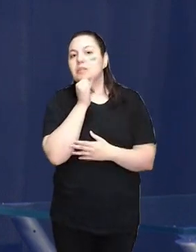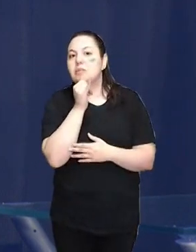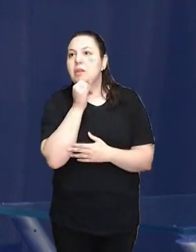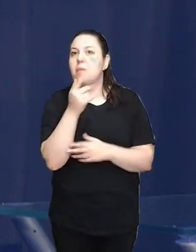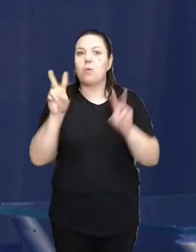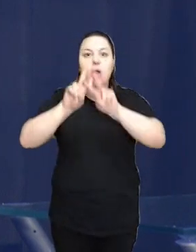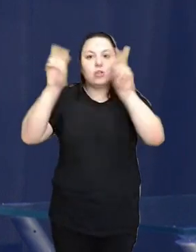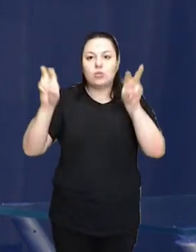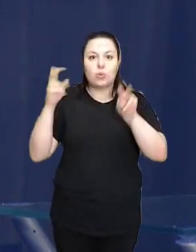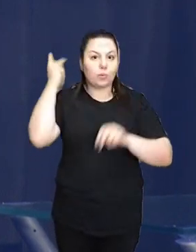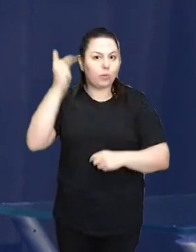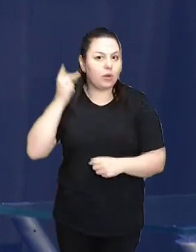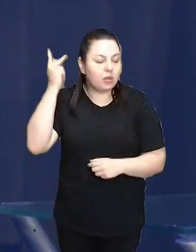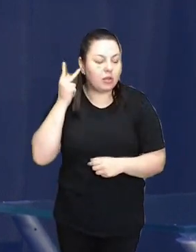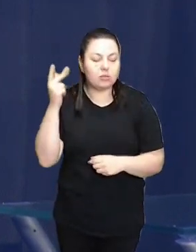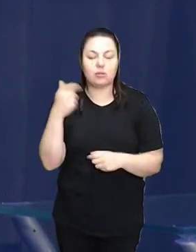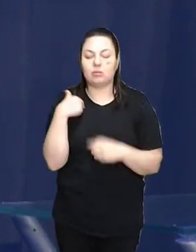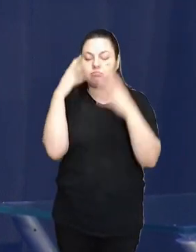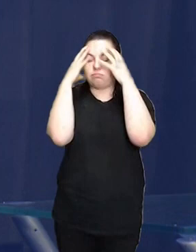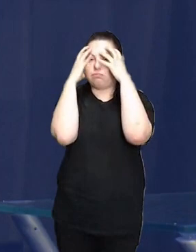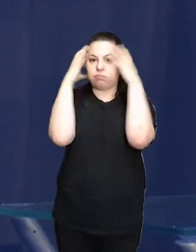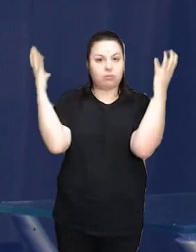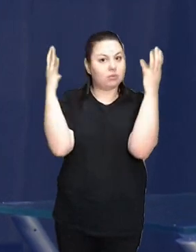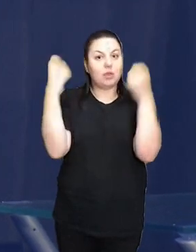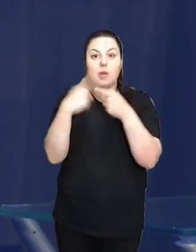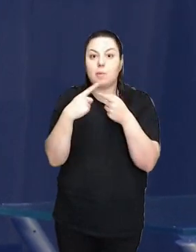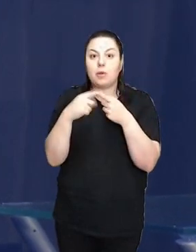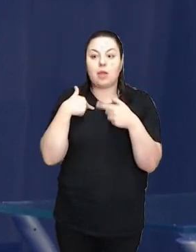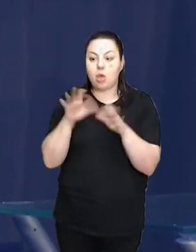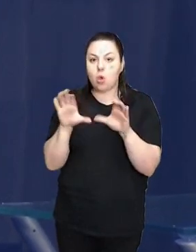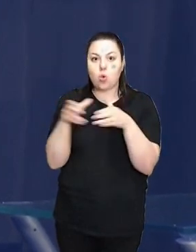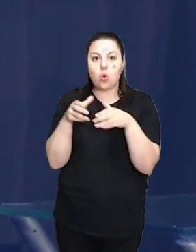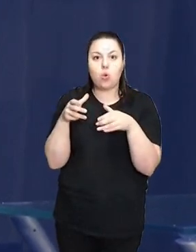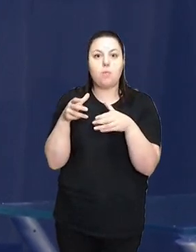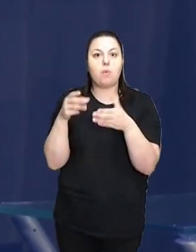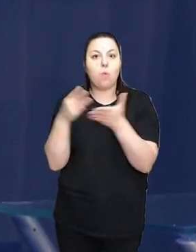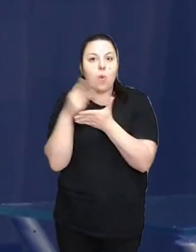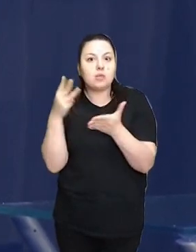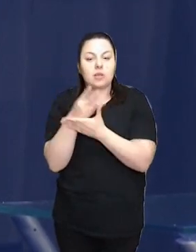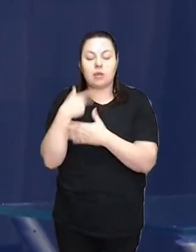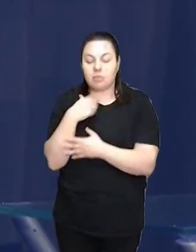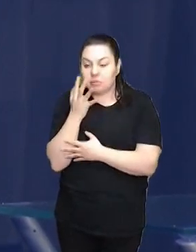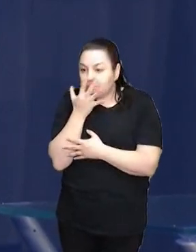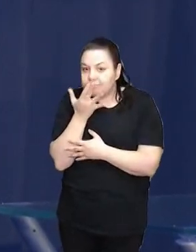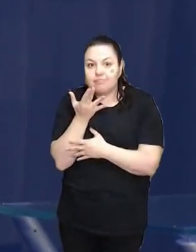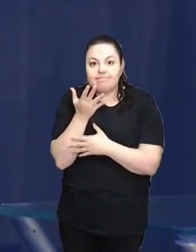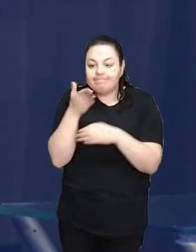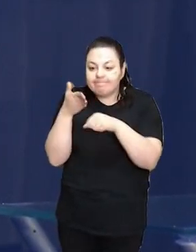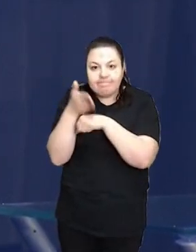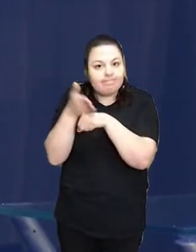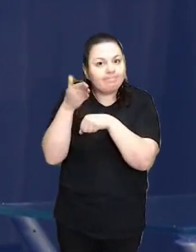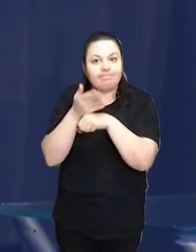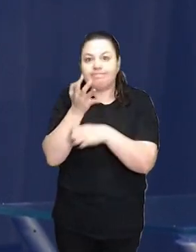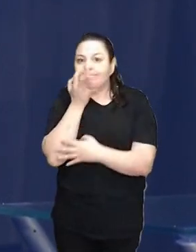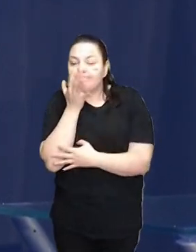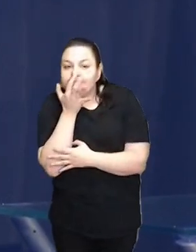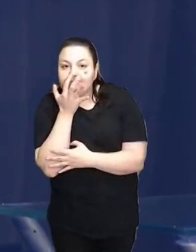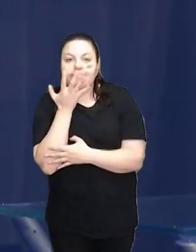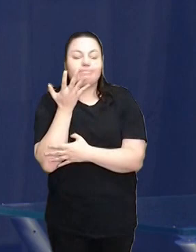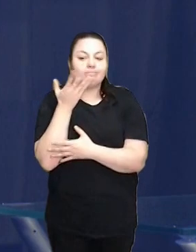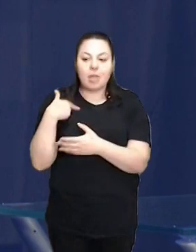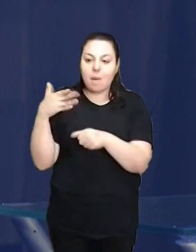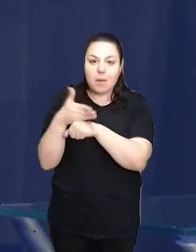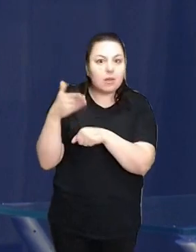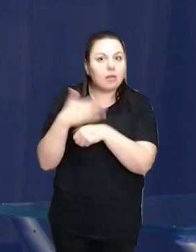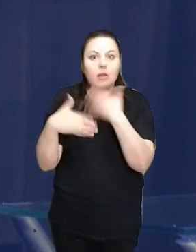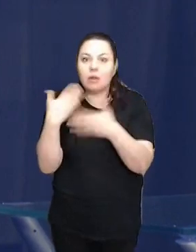agora, assim, porque eu fiquei vidrada em grupos de WhatsApp e lendo notícia o tempo inteiro. E eu acho que a gente está nesse momento, né, de